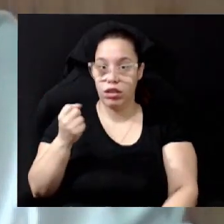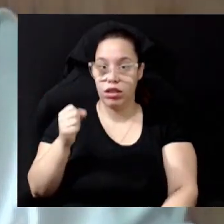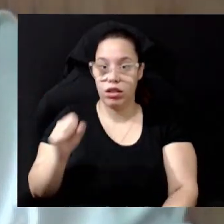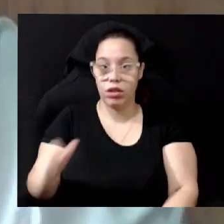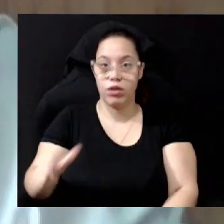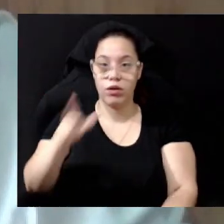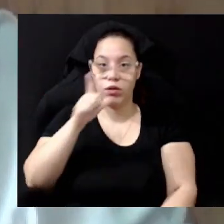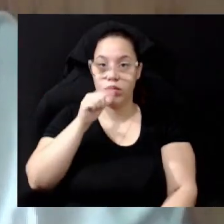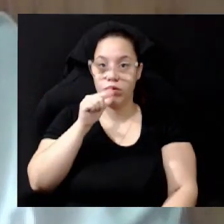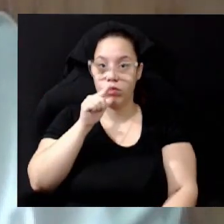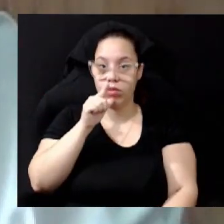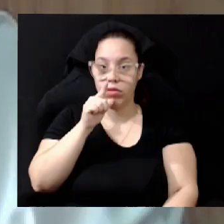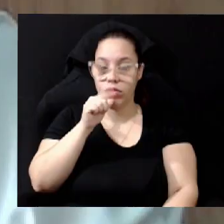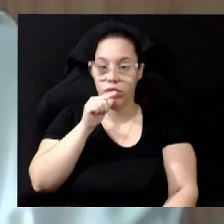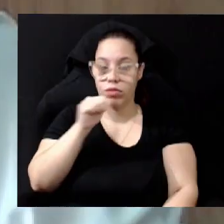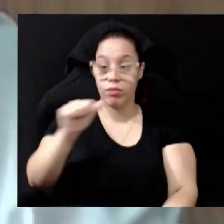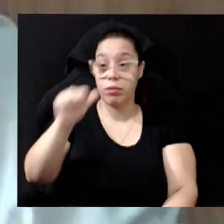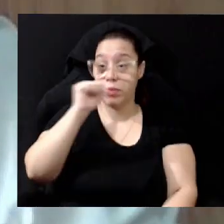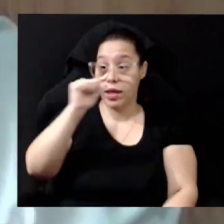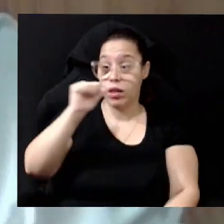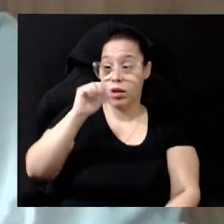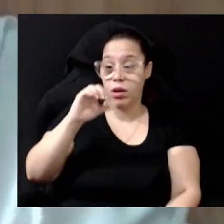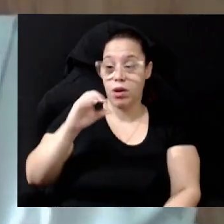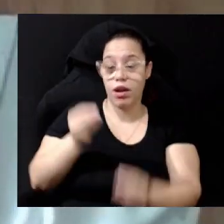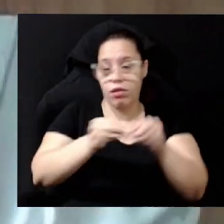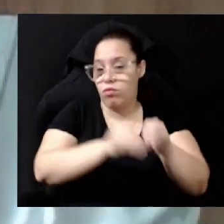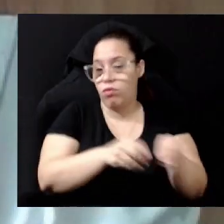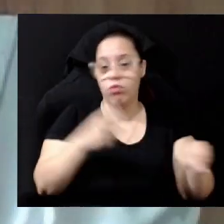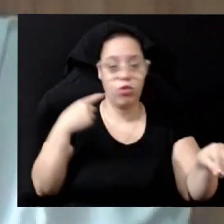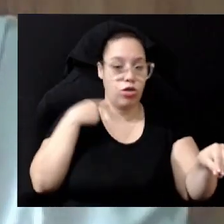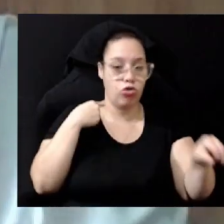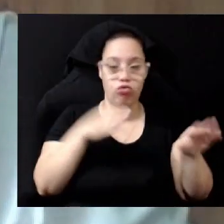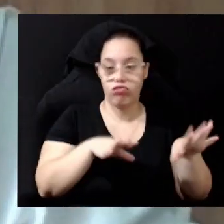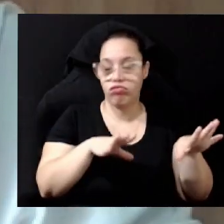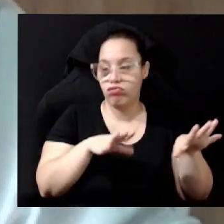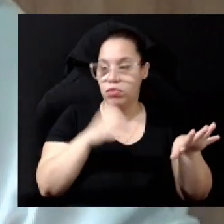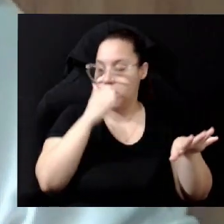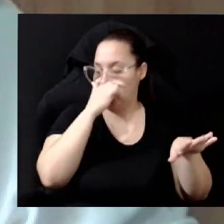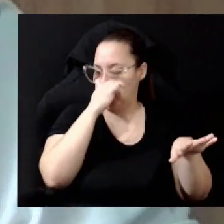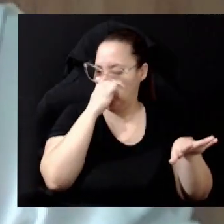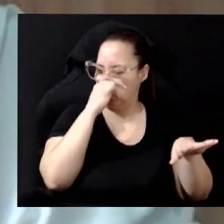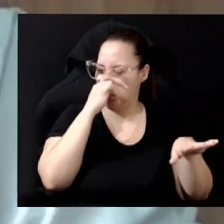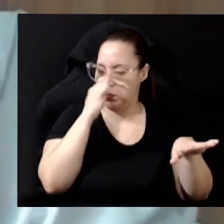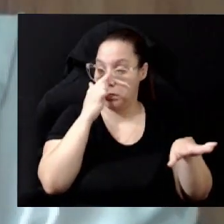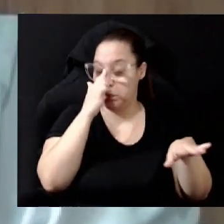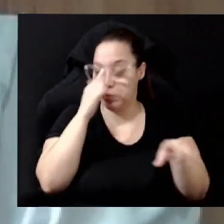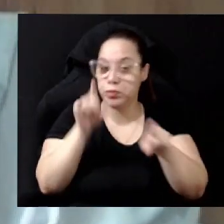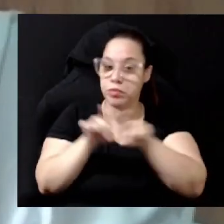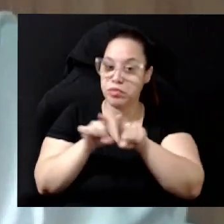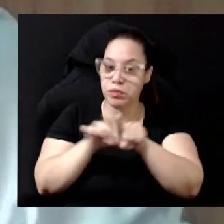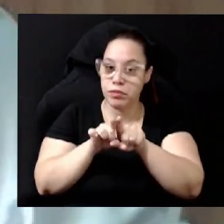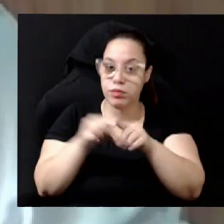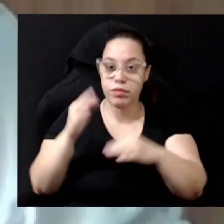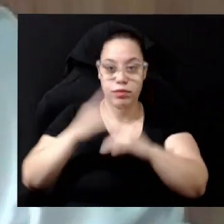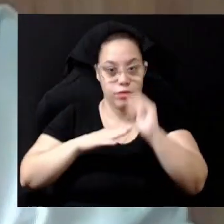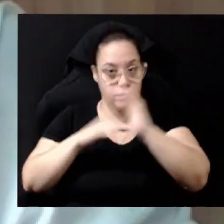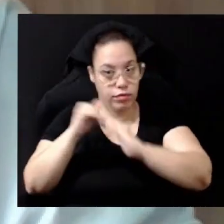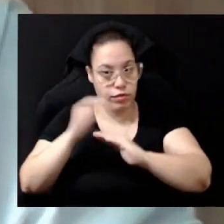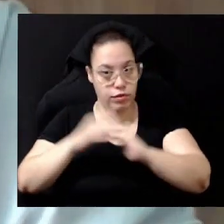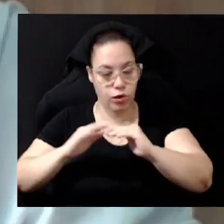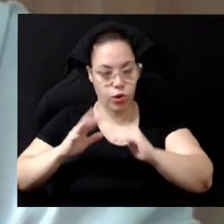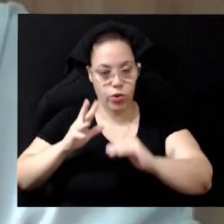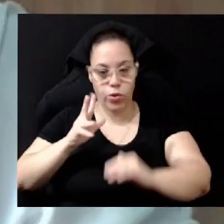gente bebe a água de uma garrafinha de plástico, ela vai para o lixo, né? E também é um material